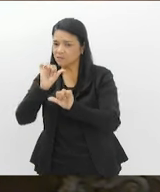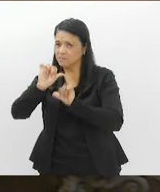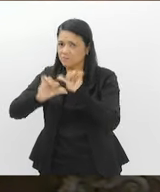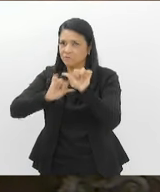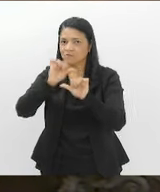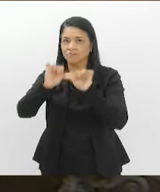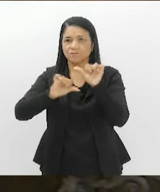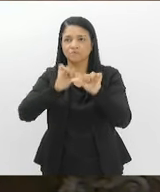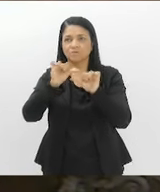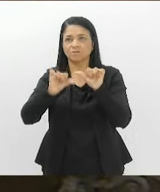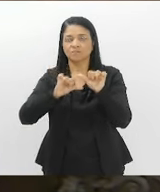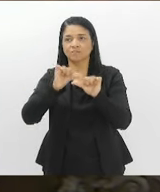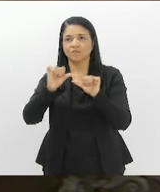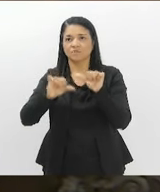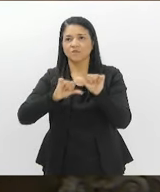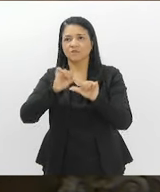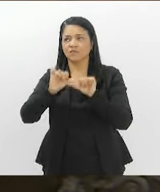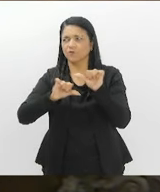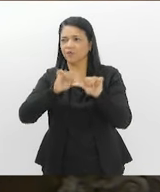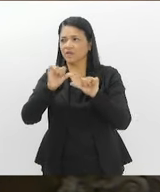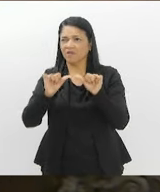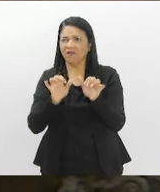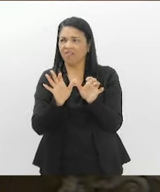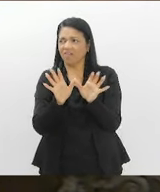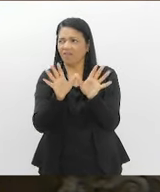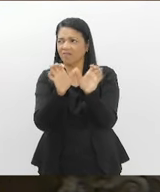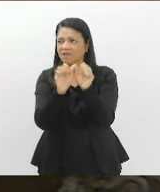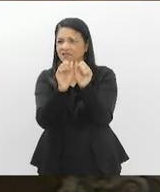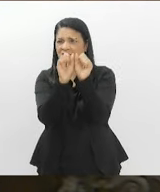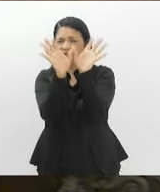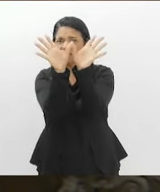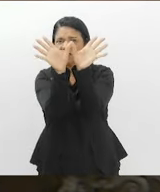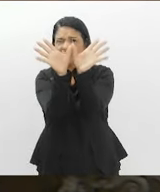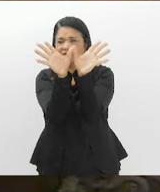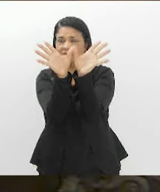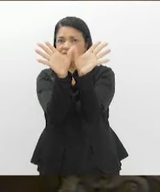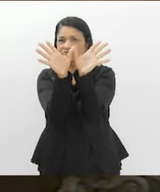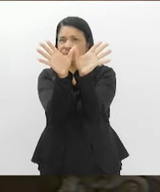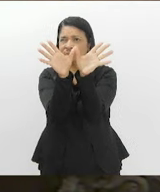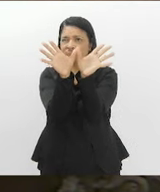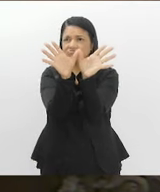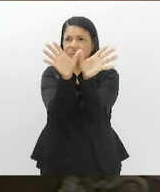hidra, esse ser mitológico que possui várias cabeças